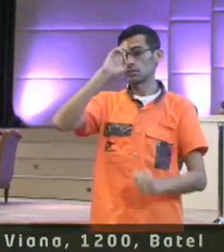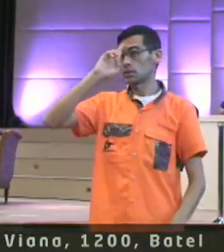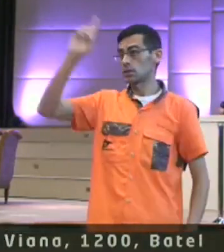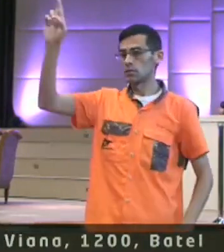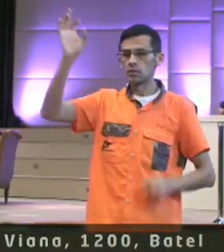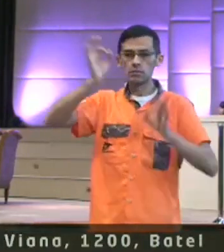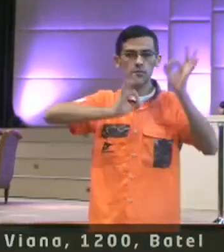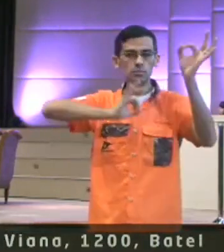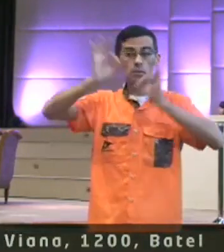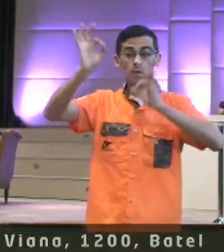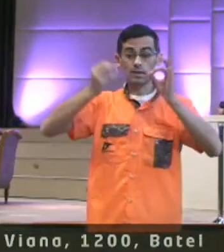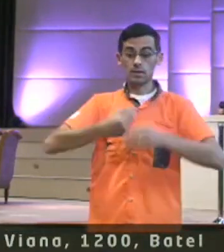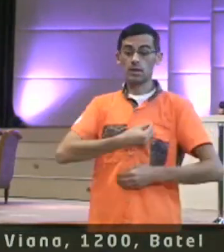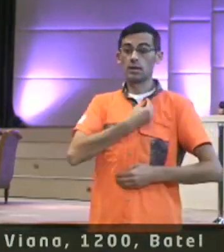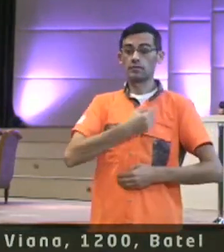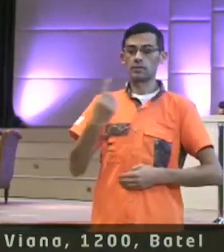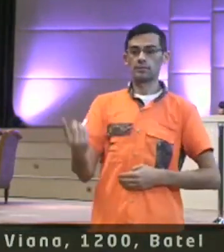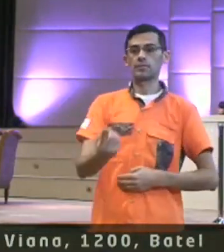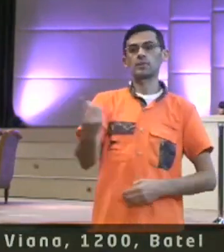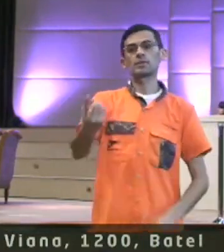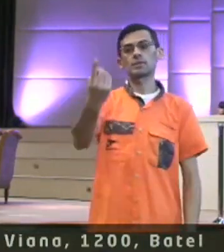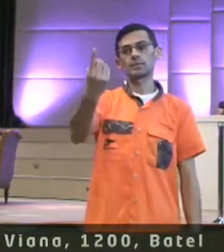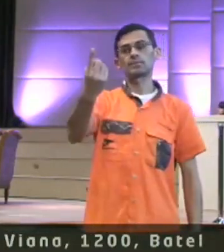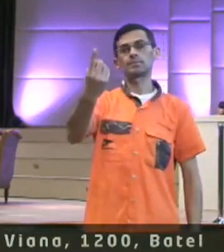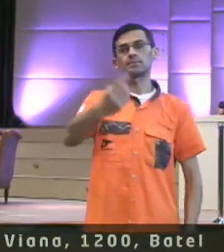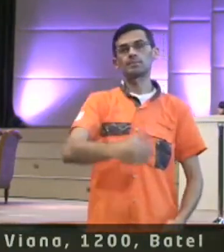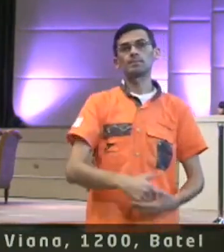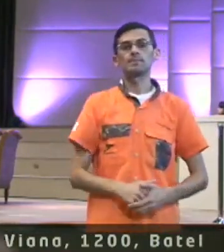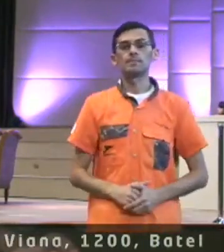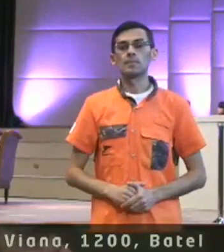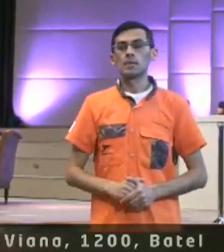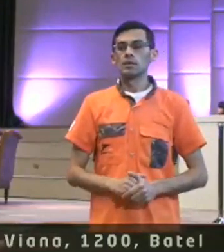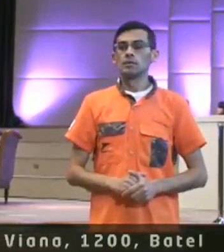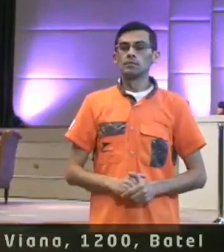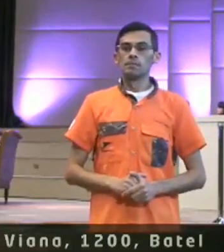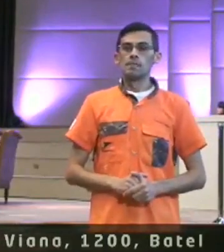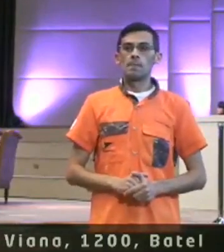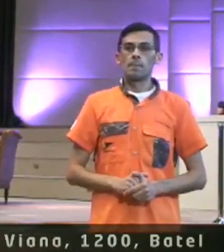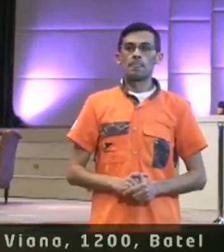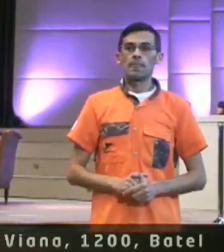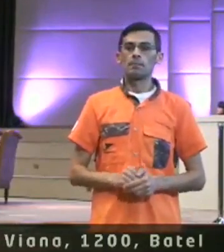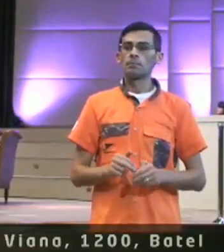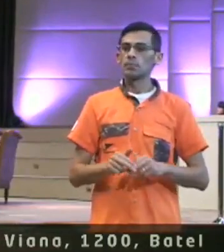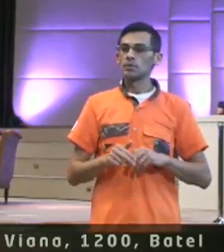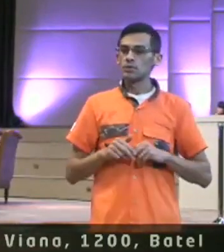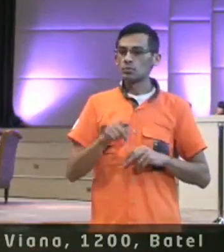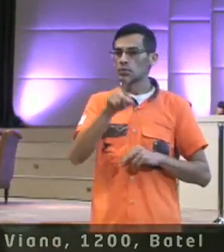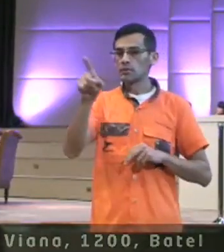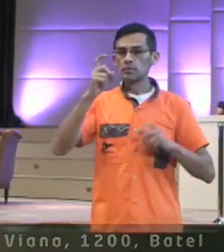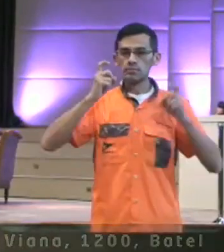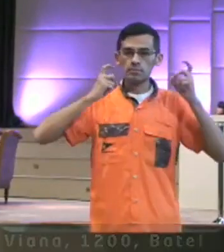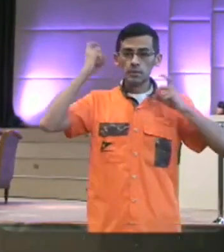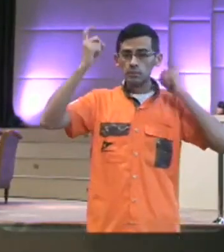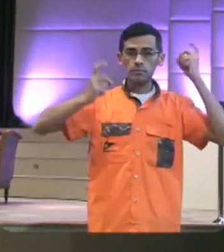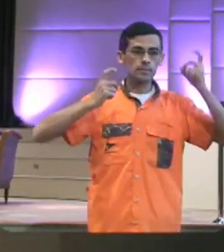nos prepara a vida eterna. Por isso, por que você está